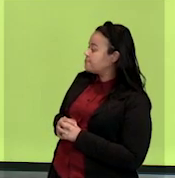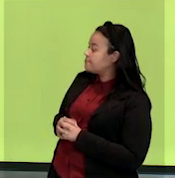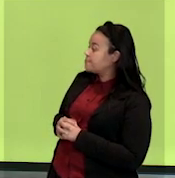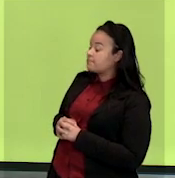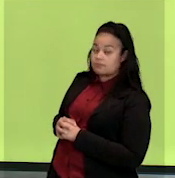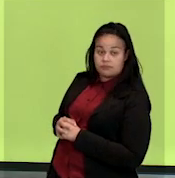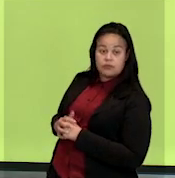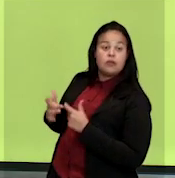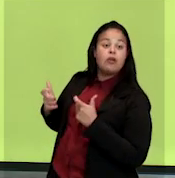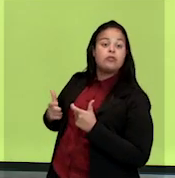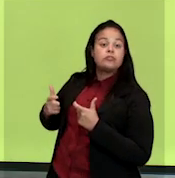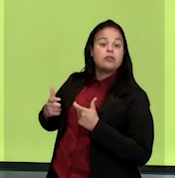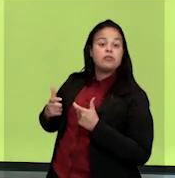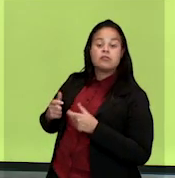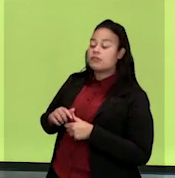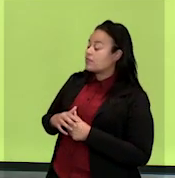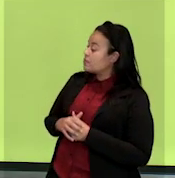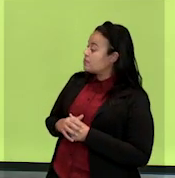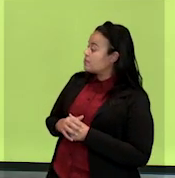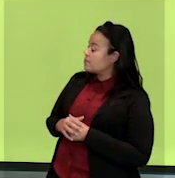bateu aqui, ó,